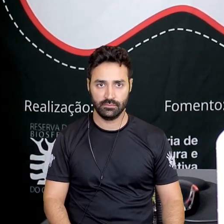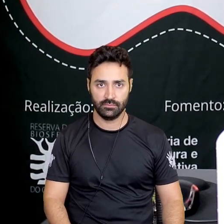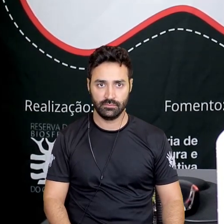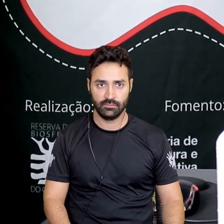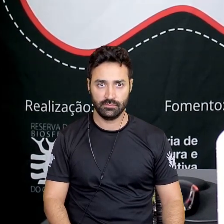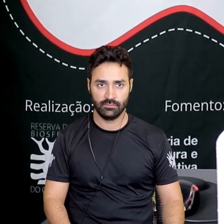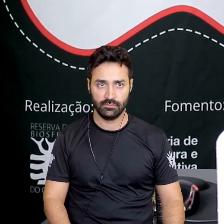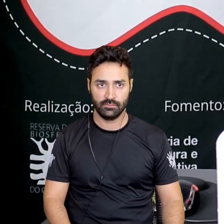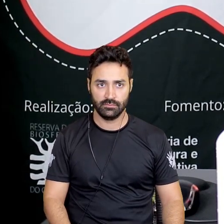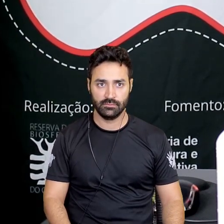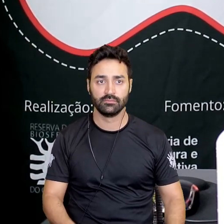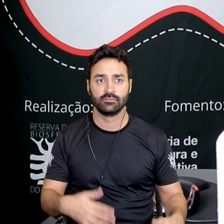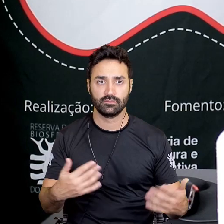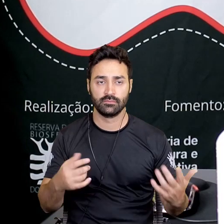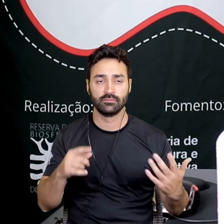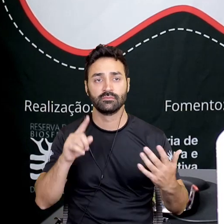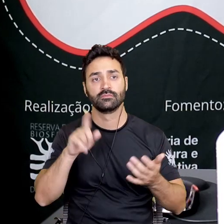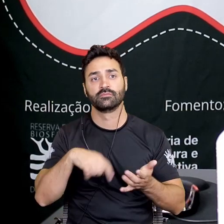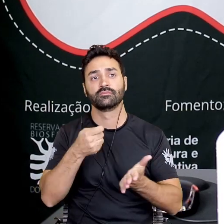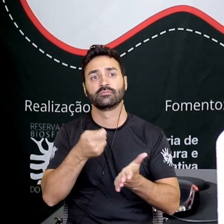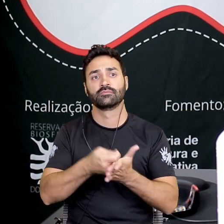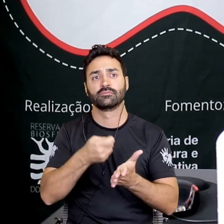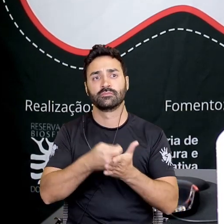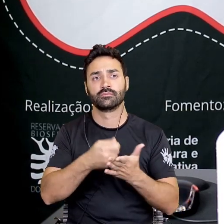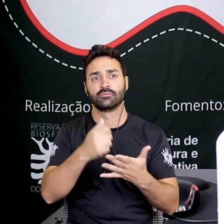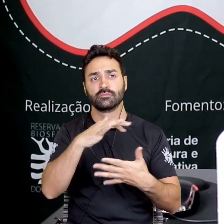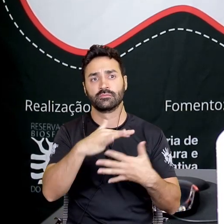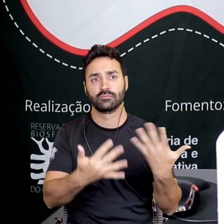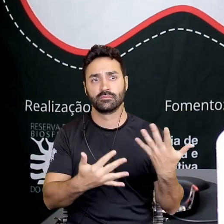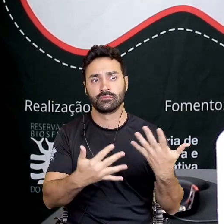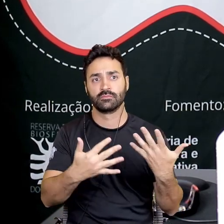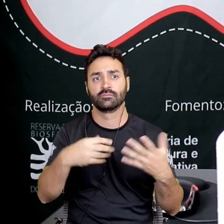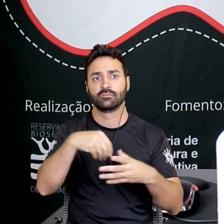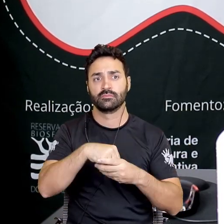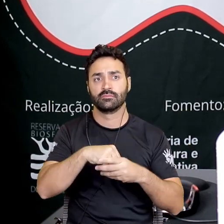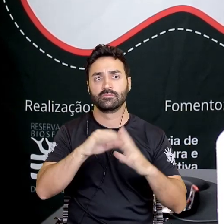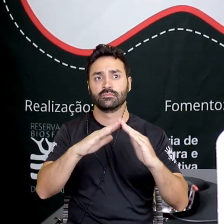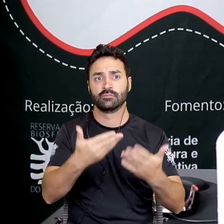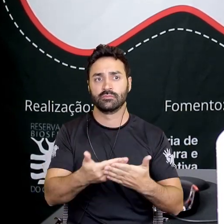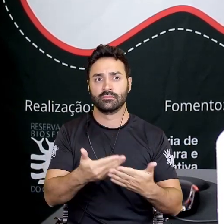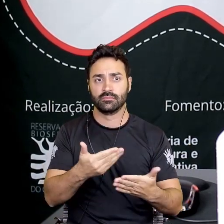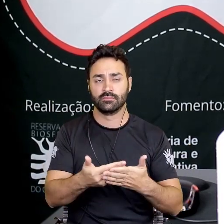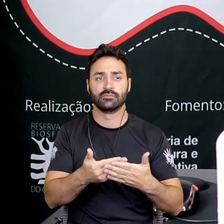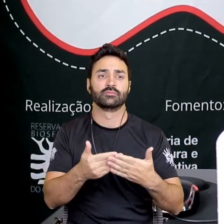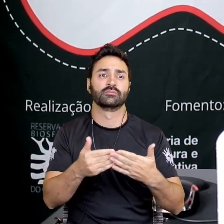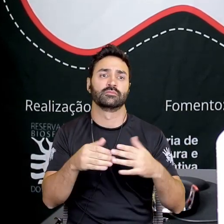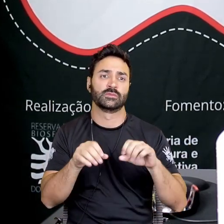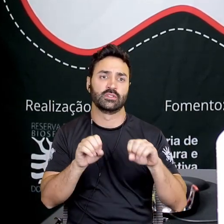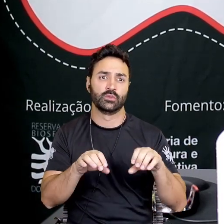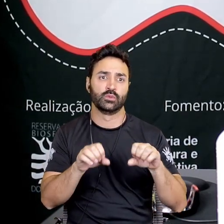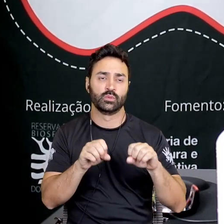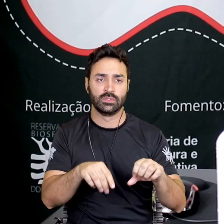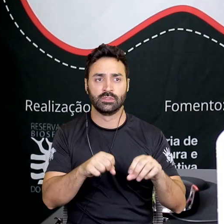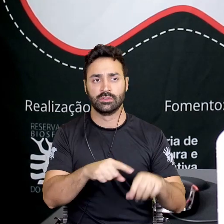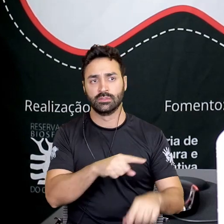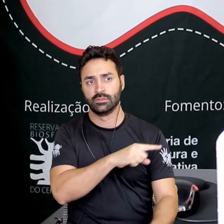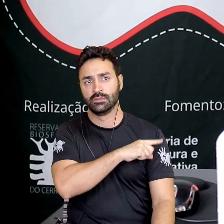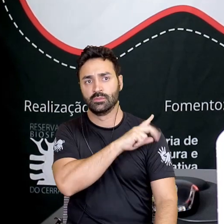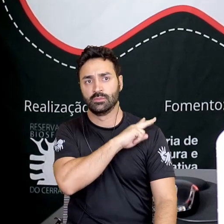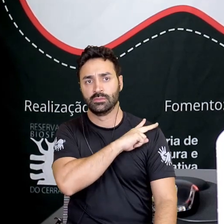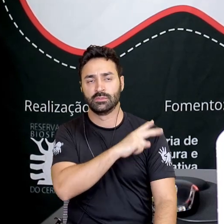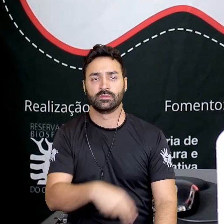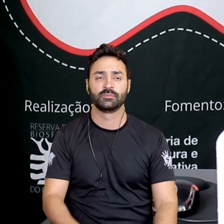A obrigatoriedade de ter Libras nas escolas de educação básica. Ótimo.